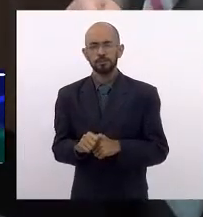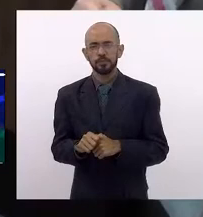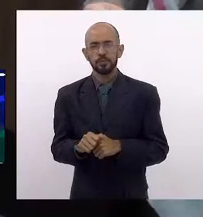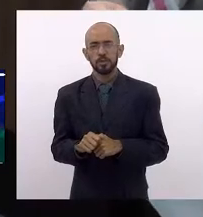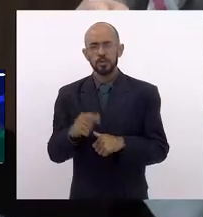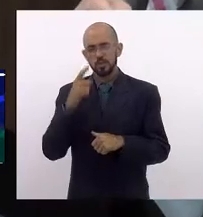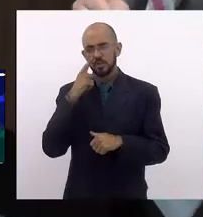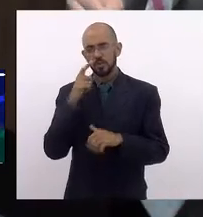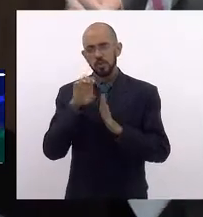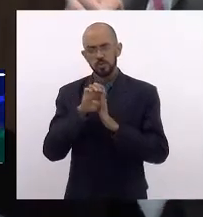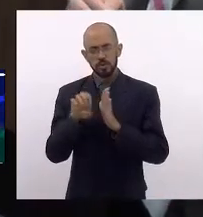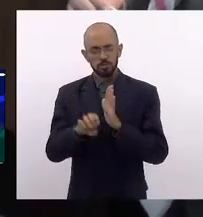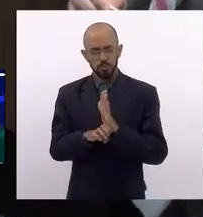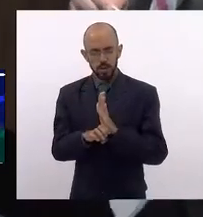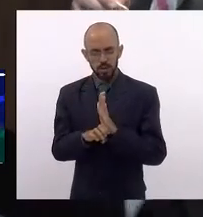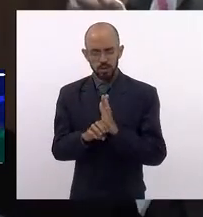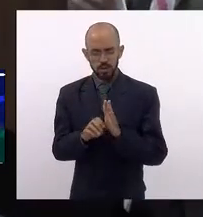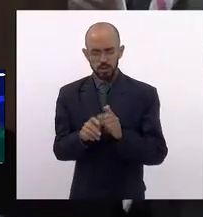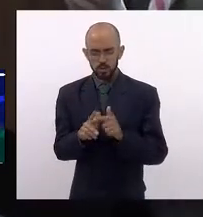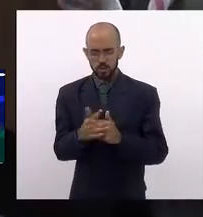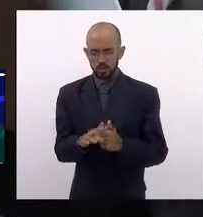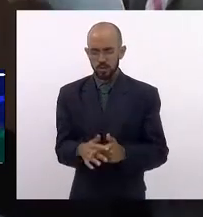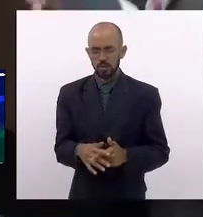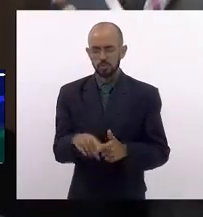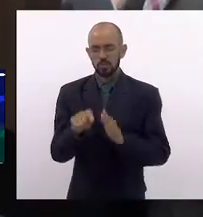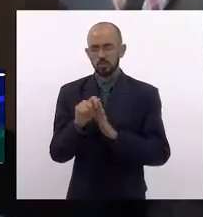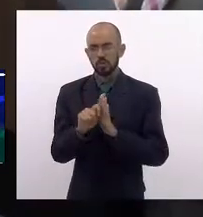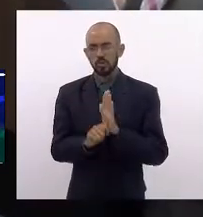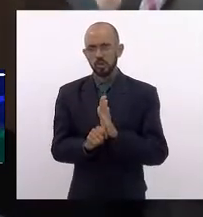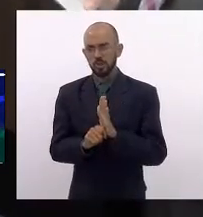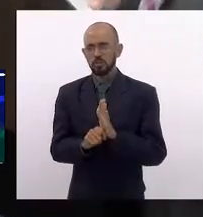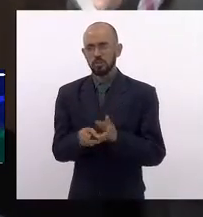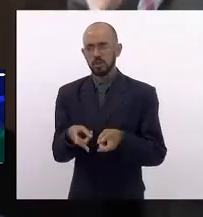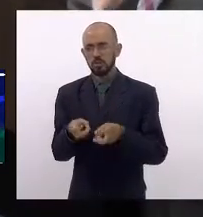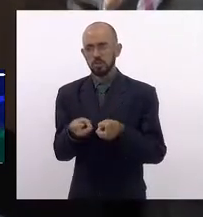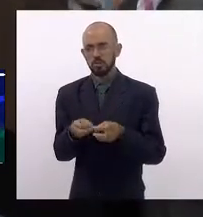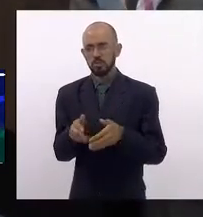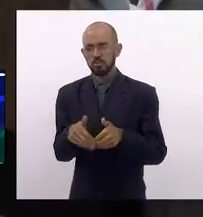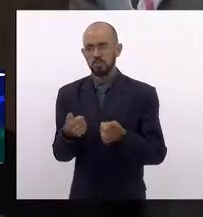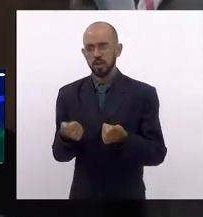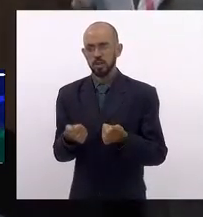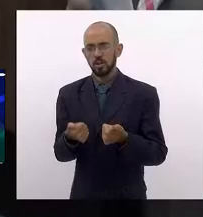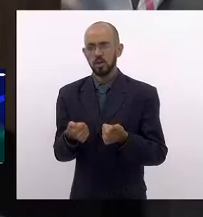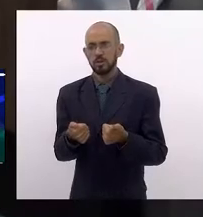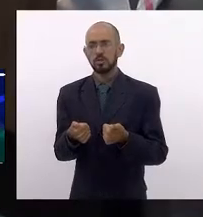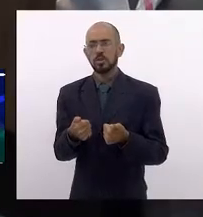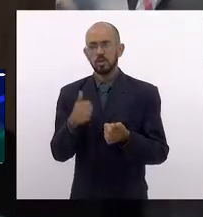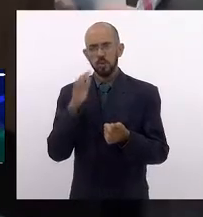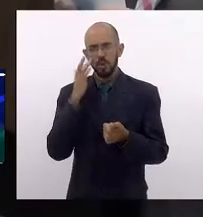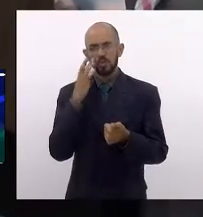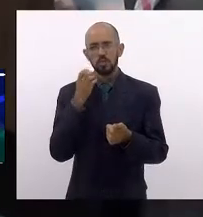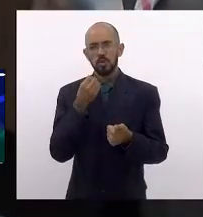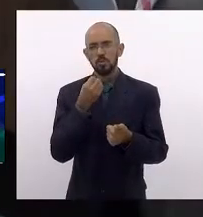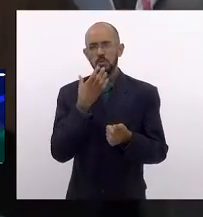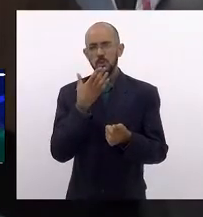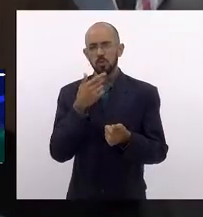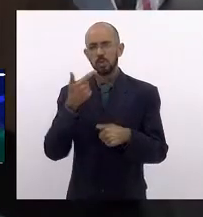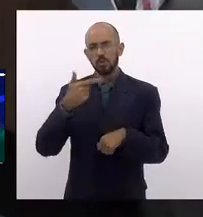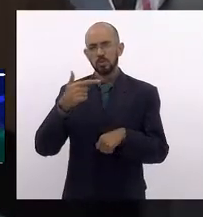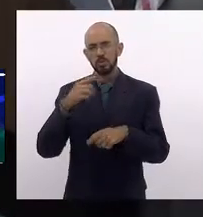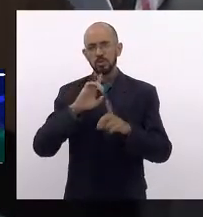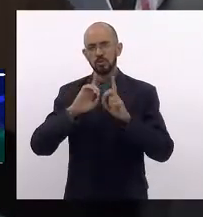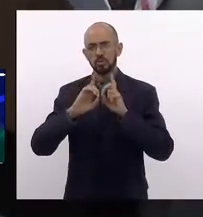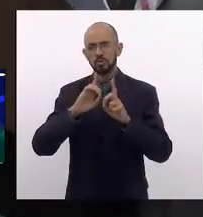vimos as emendas tratamos o texto vimos o melhor os melhores consensos possíveis enfim eu acho que passou um texto bacana para segunda discussão